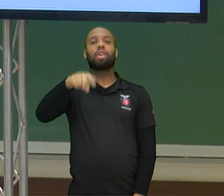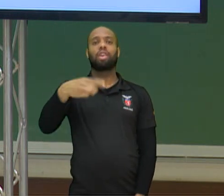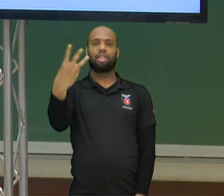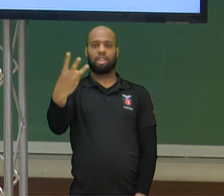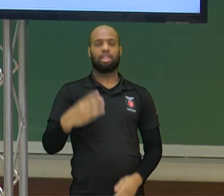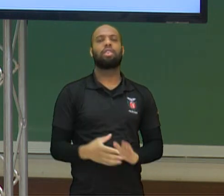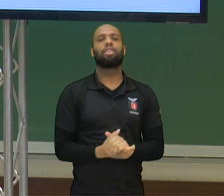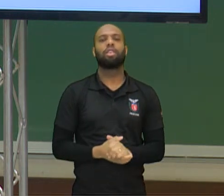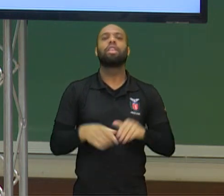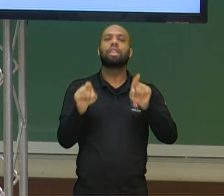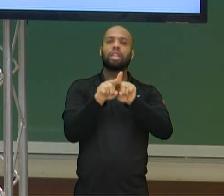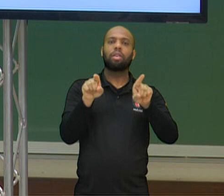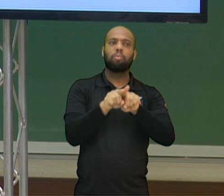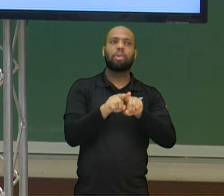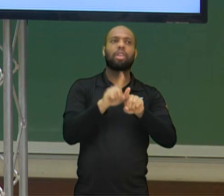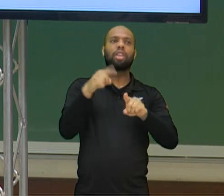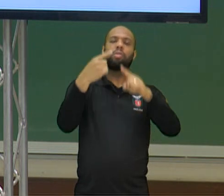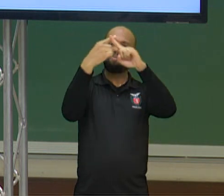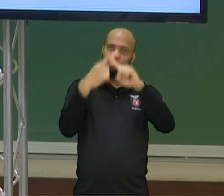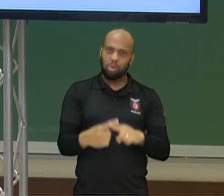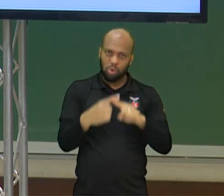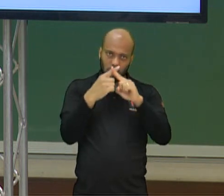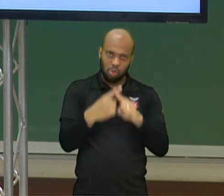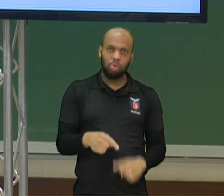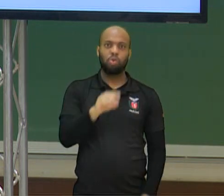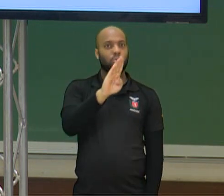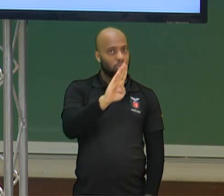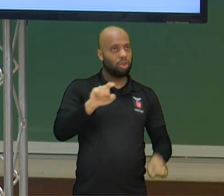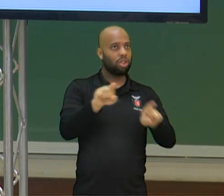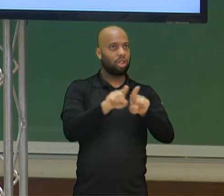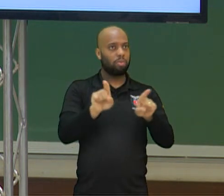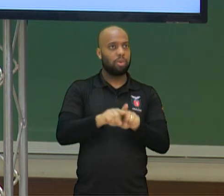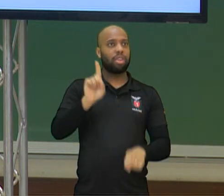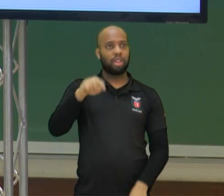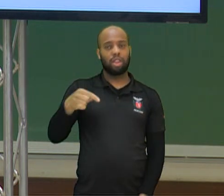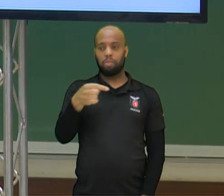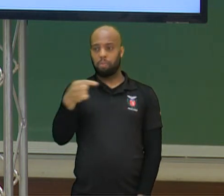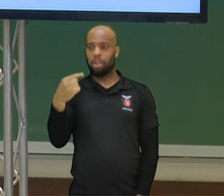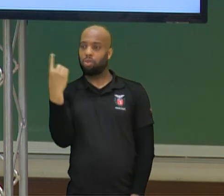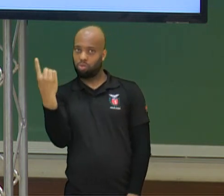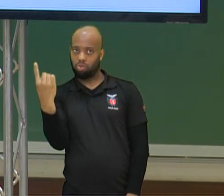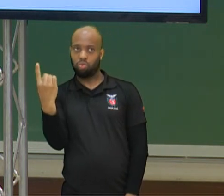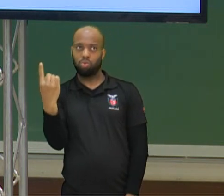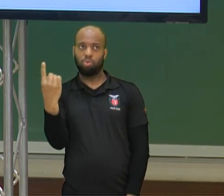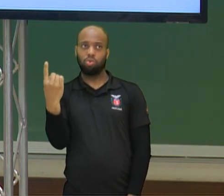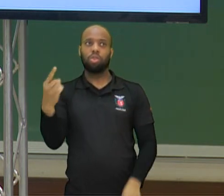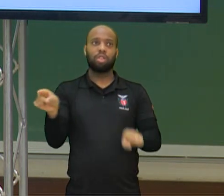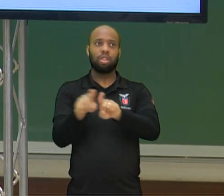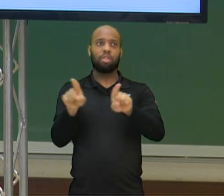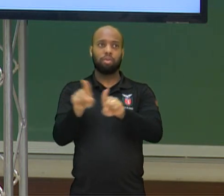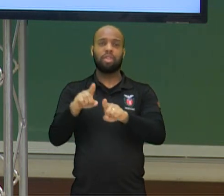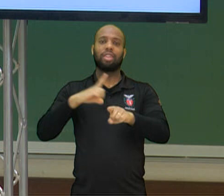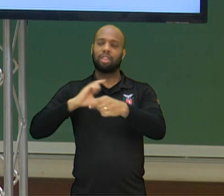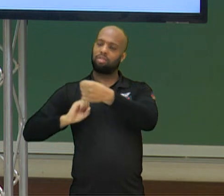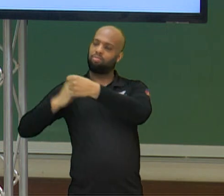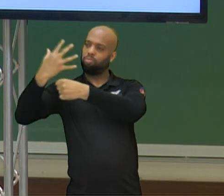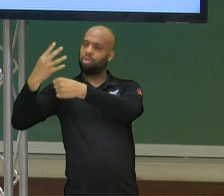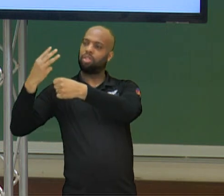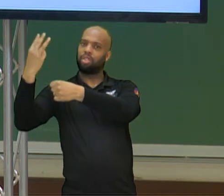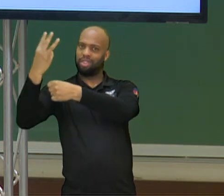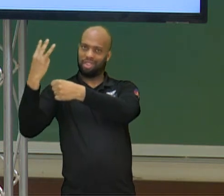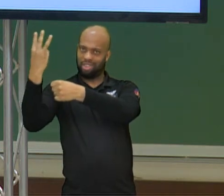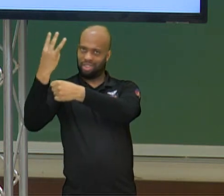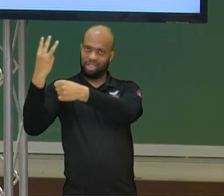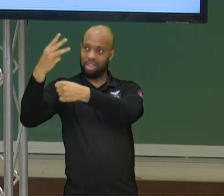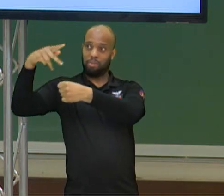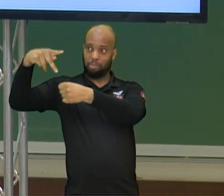3, que também é multiplicado pelo nosso B, que é menos 1, que é elevado ao nosso